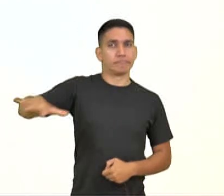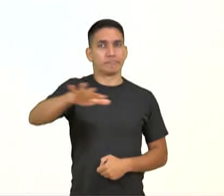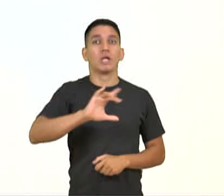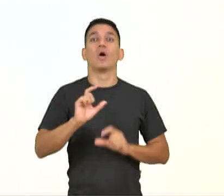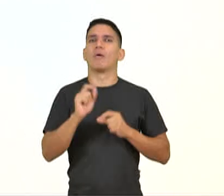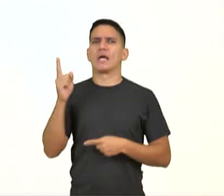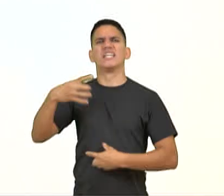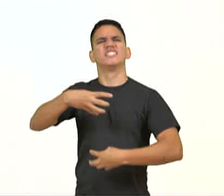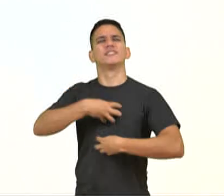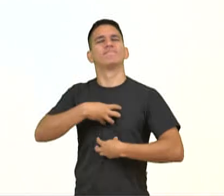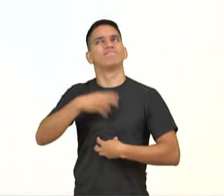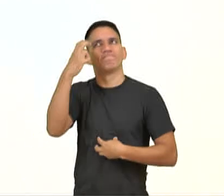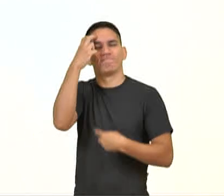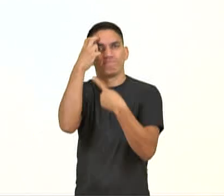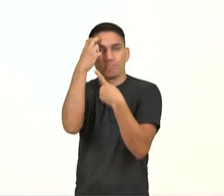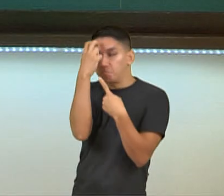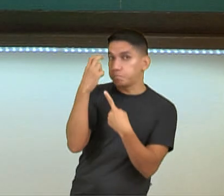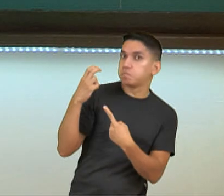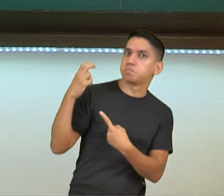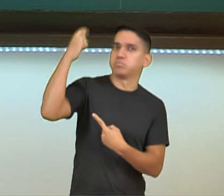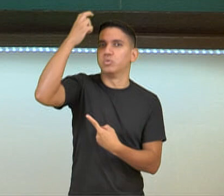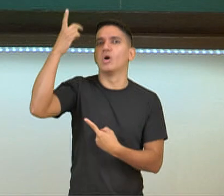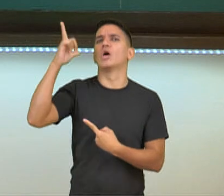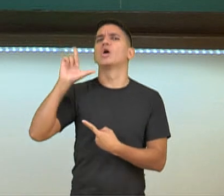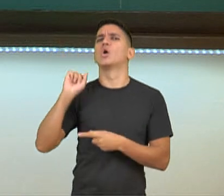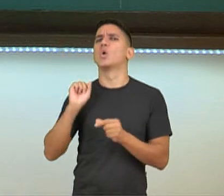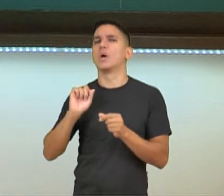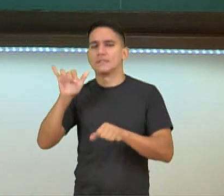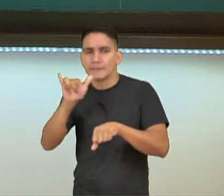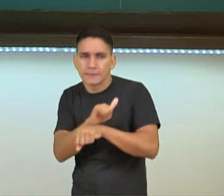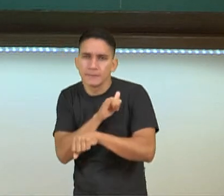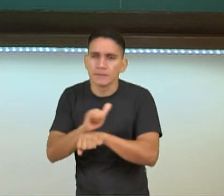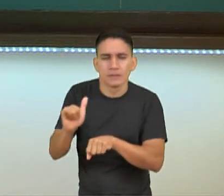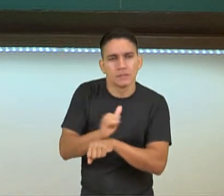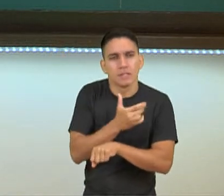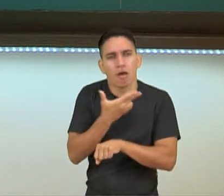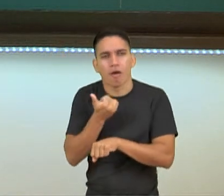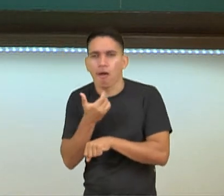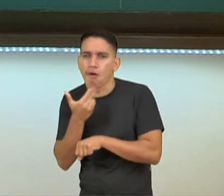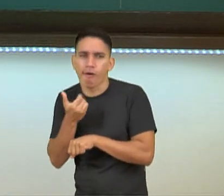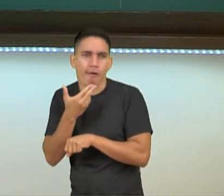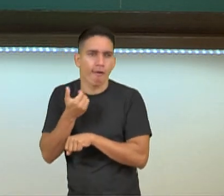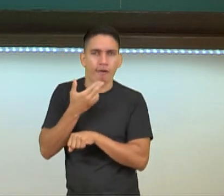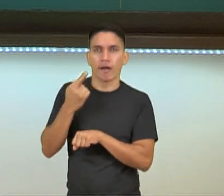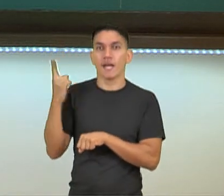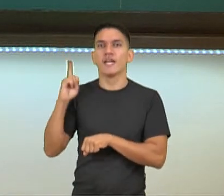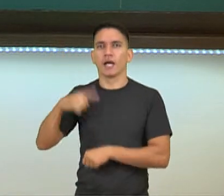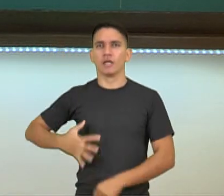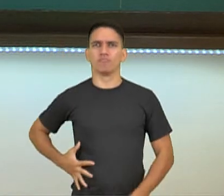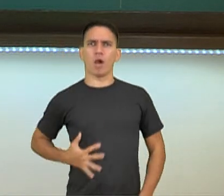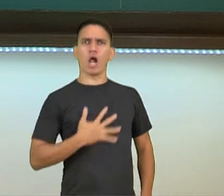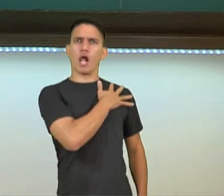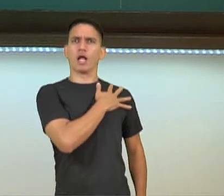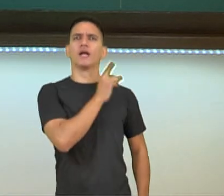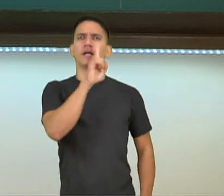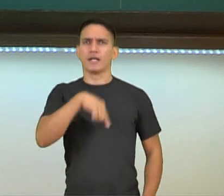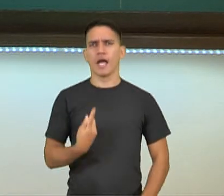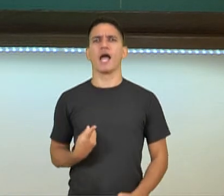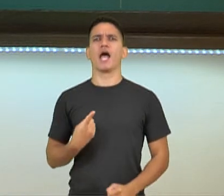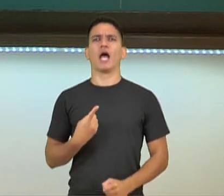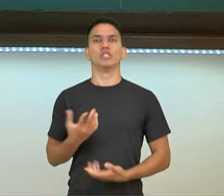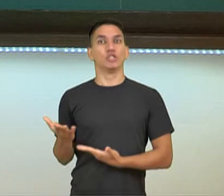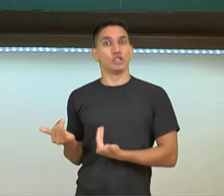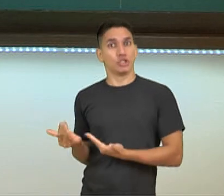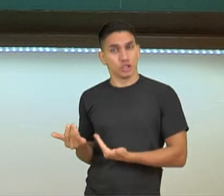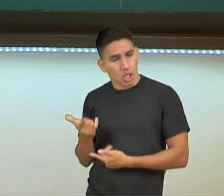uma genialidade incrível como um grande estrategista. Ele era um grande general, extremamente jovem,